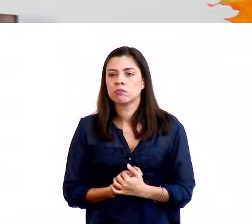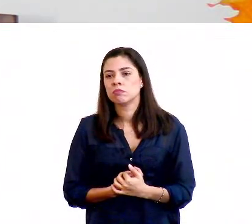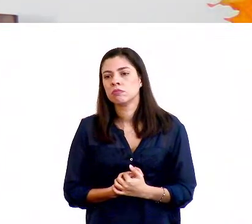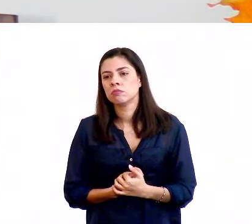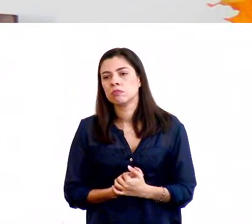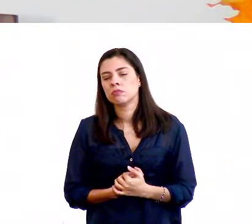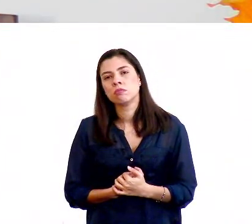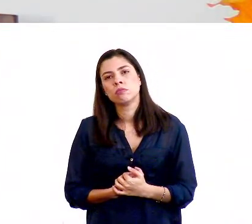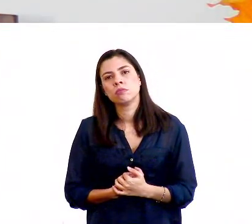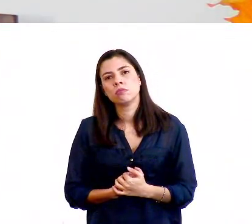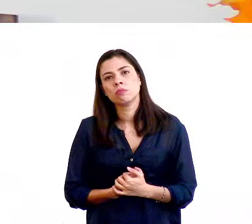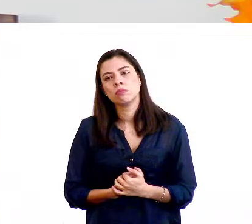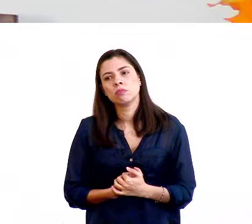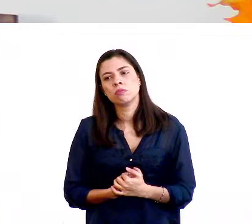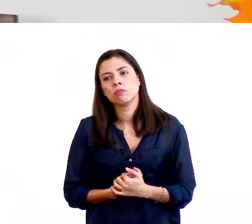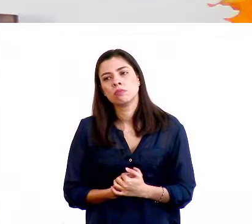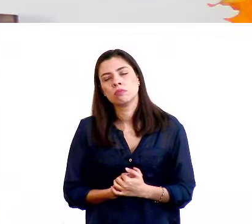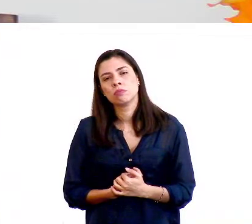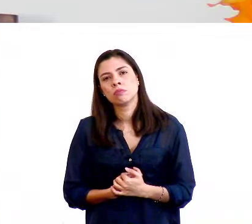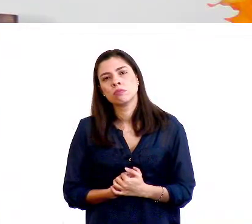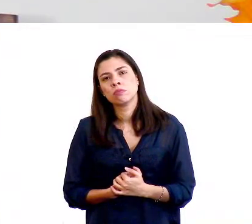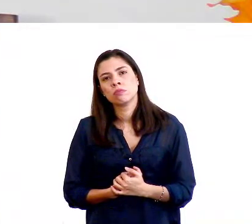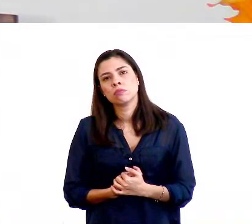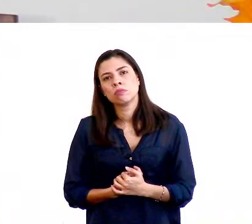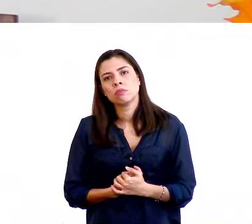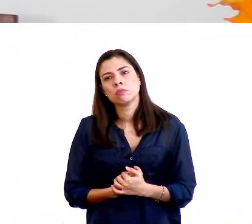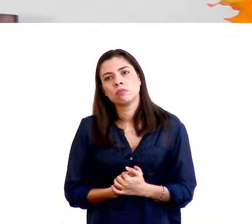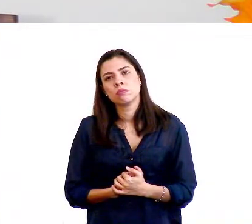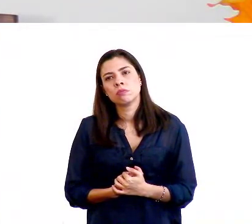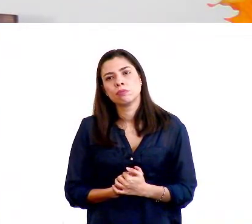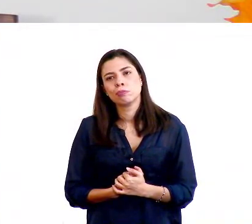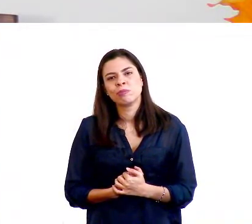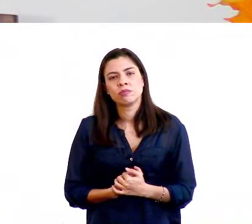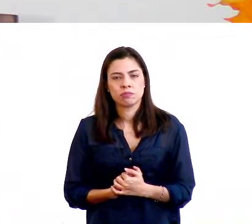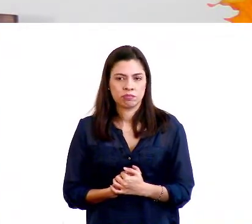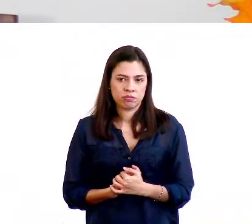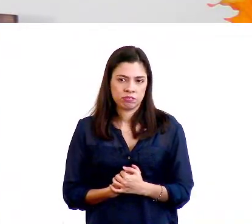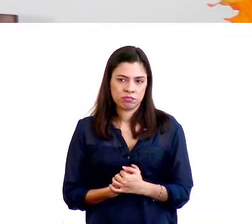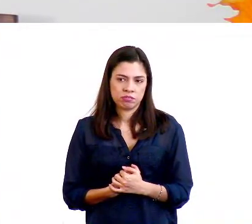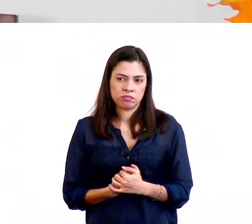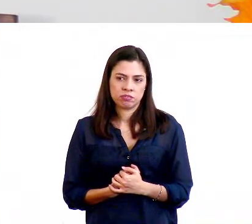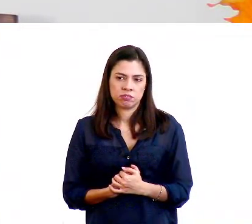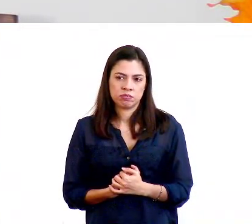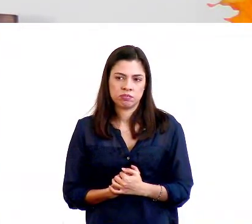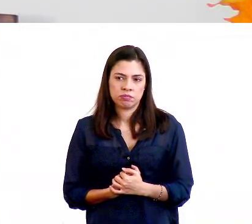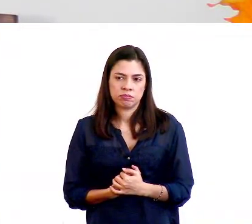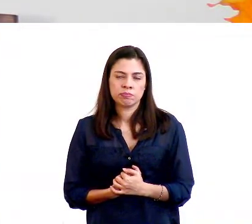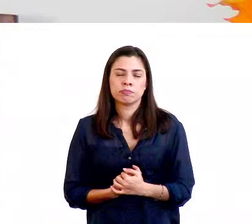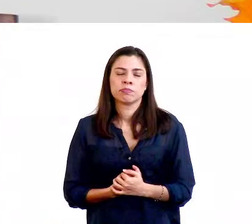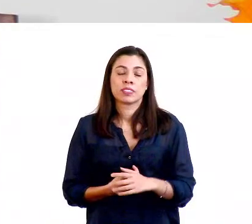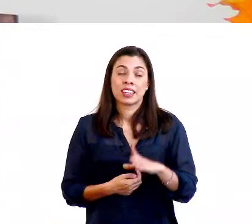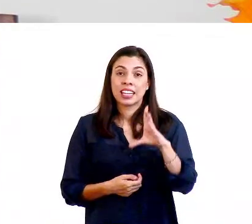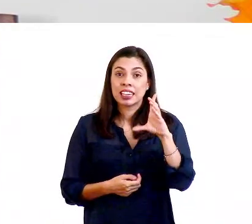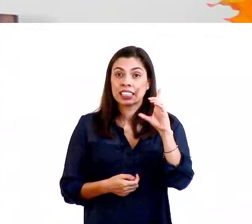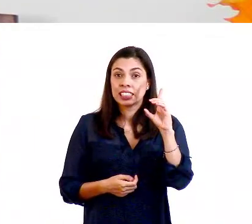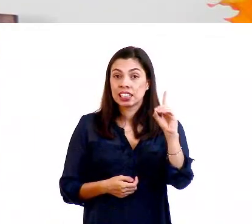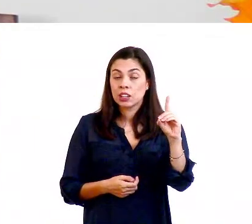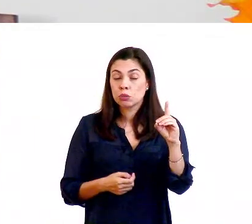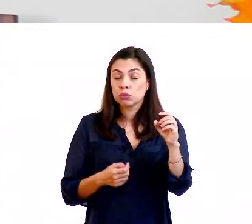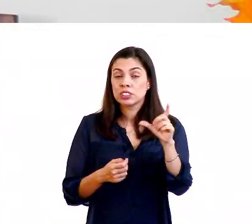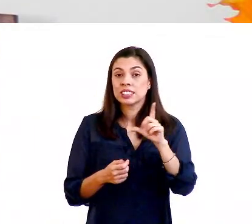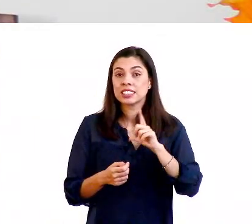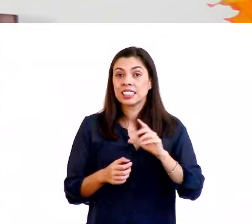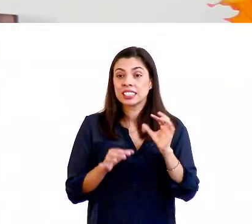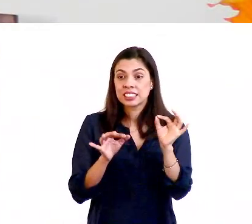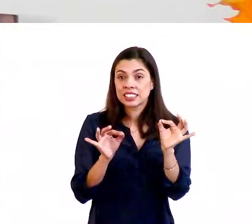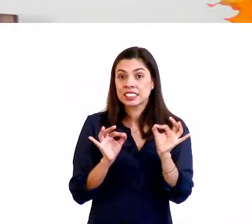Mas eu estou convencido de que você não vai pisar para o outro lado. Eu estou convencido